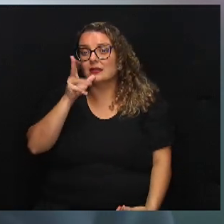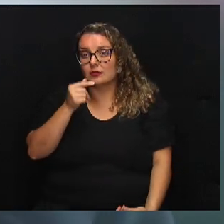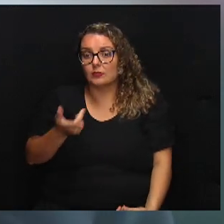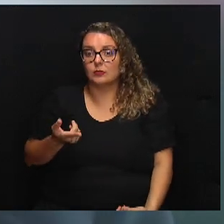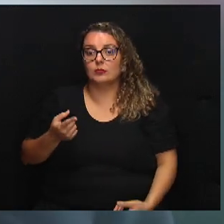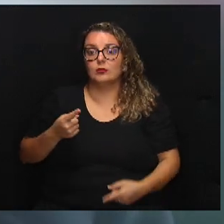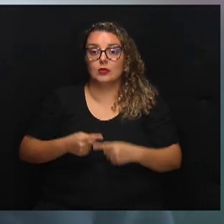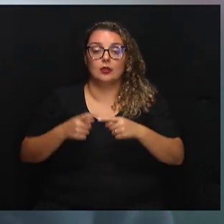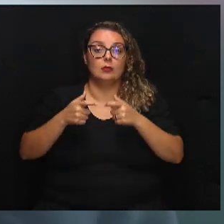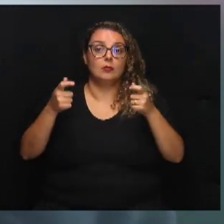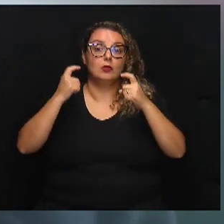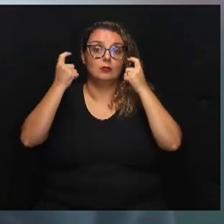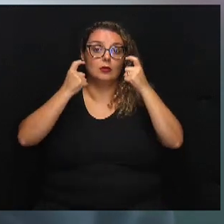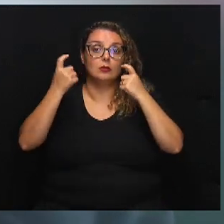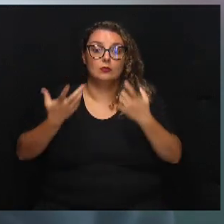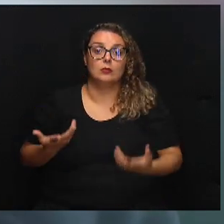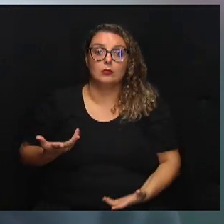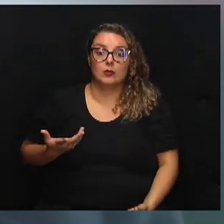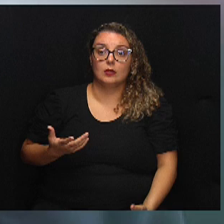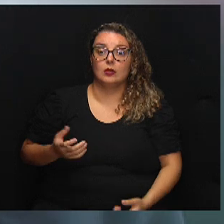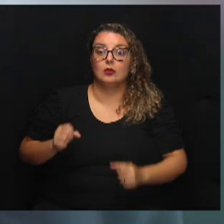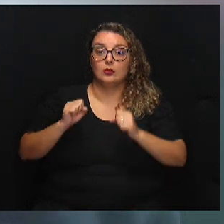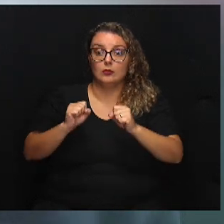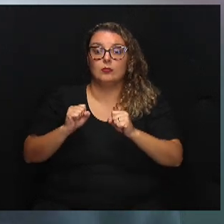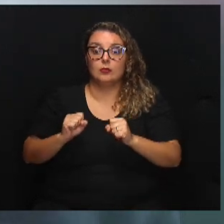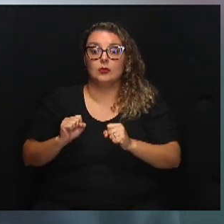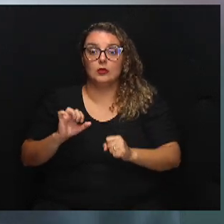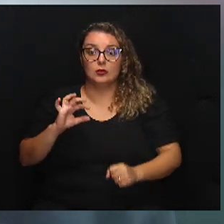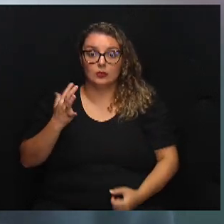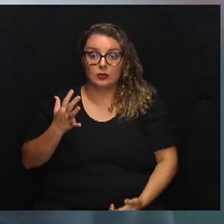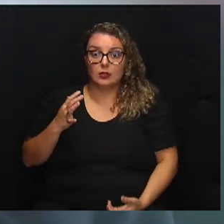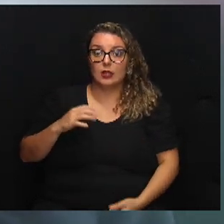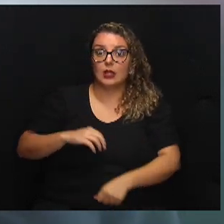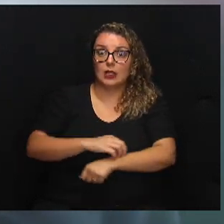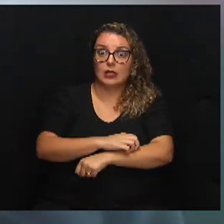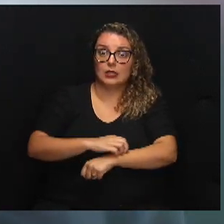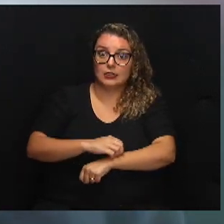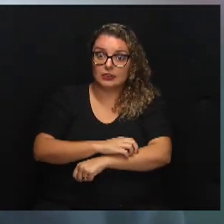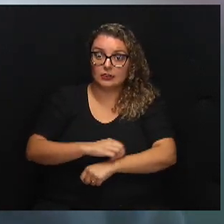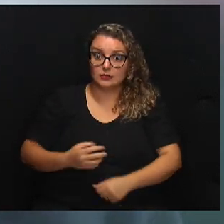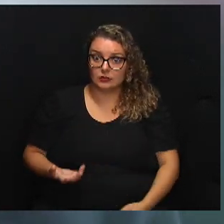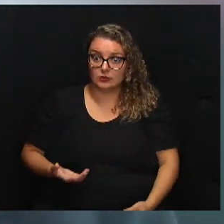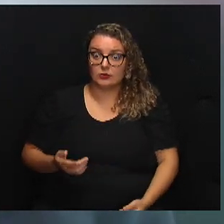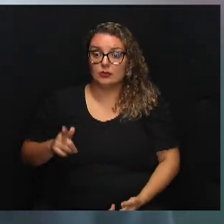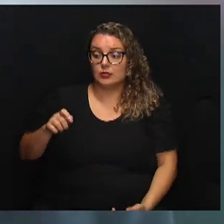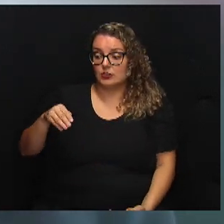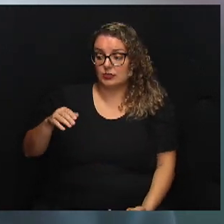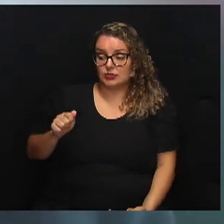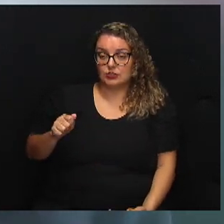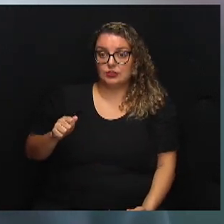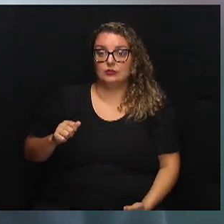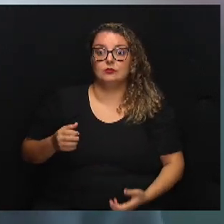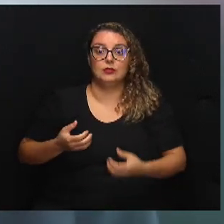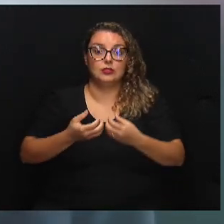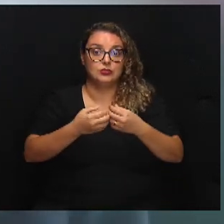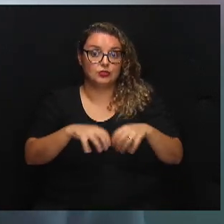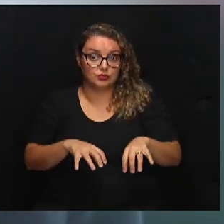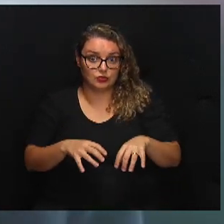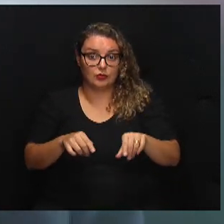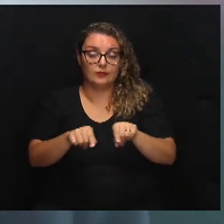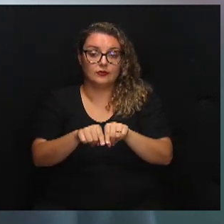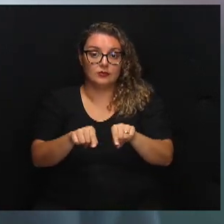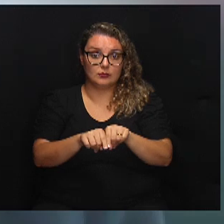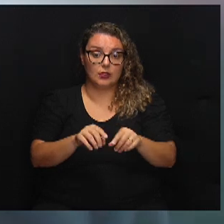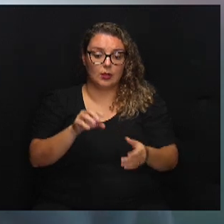uma preocupação de que poderia ocasionar alergia. Gema de ovo, por exemplo, também, que a